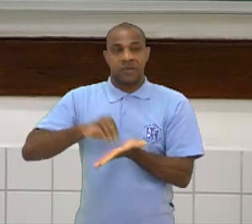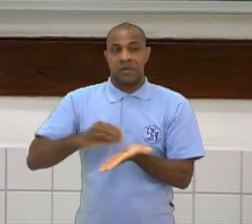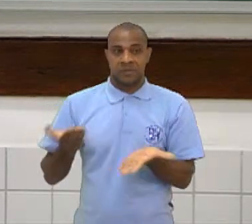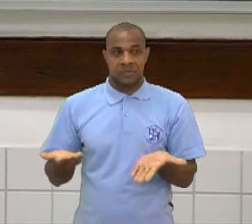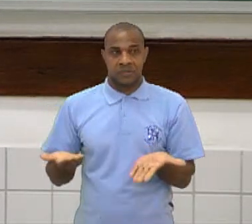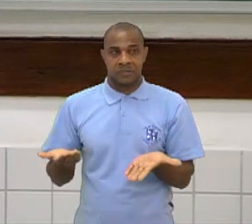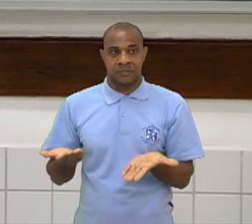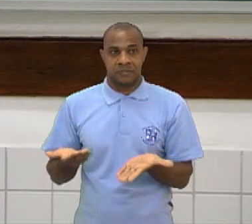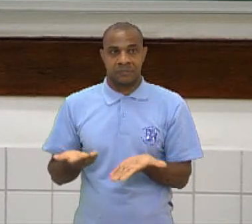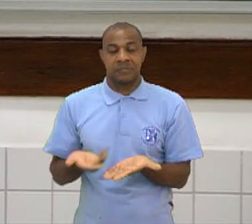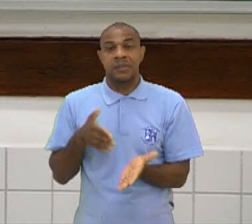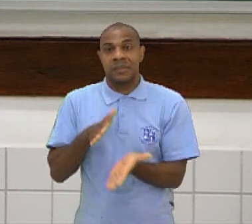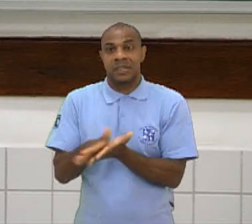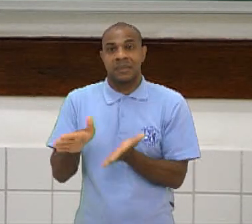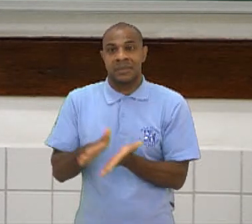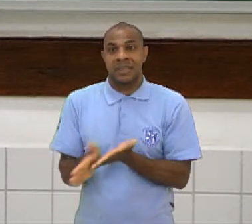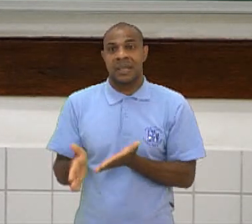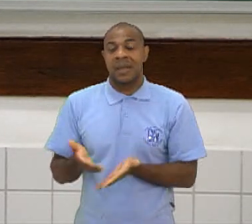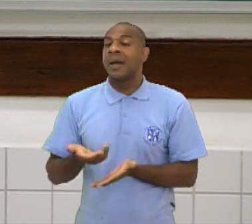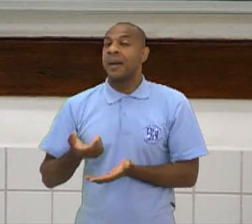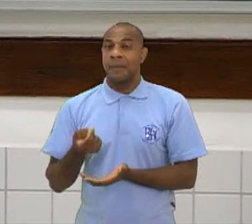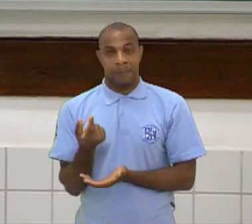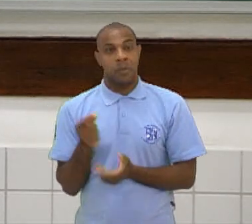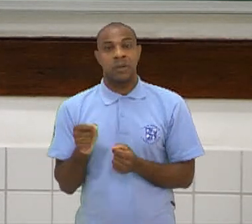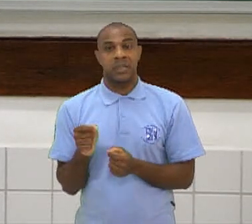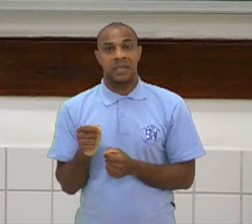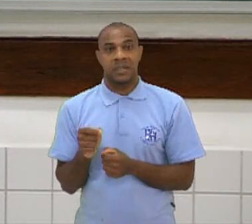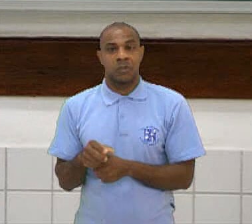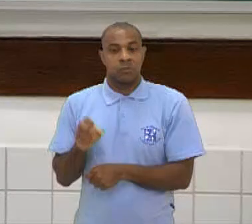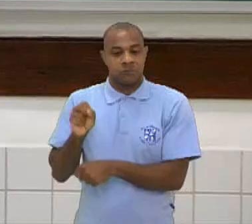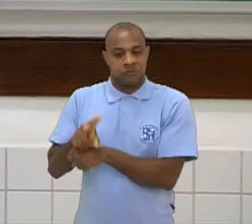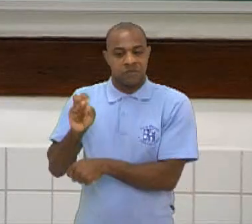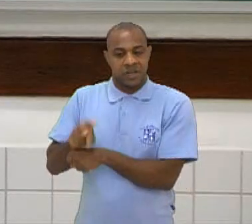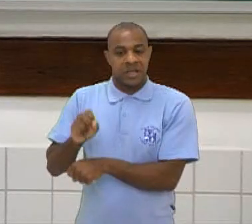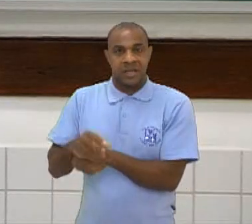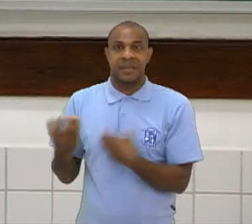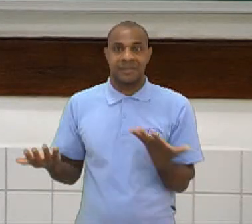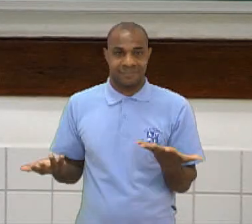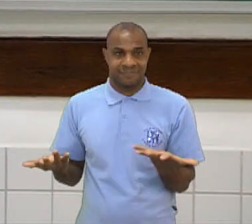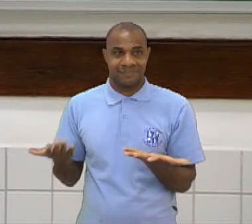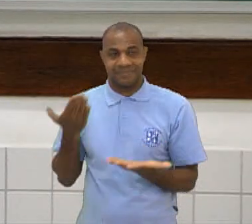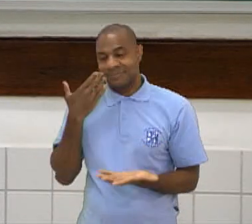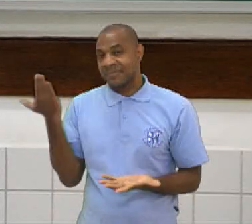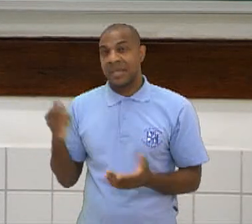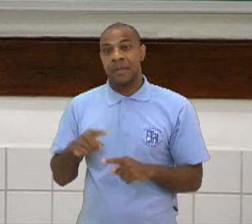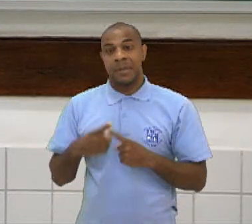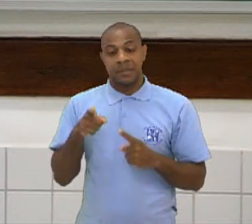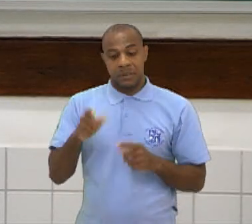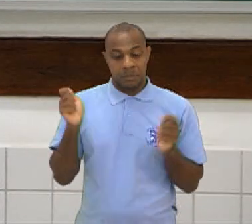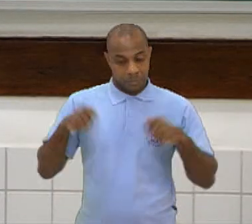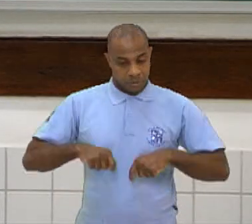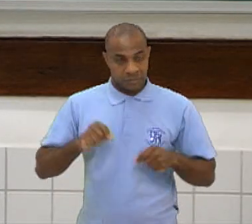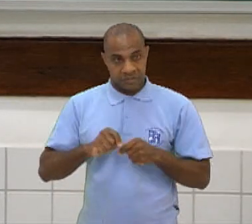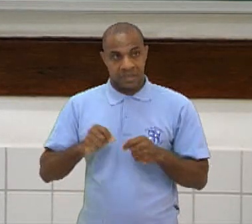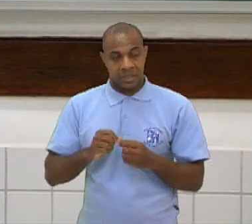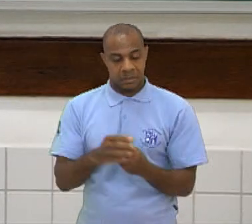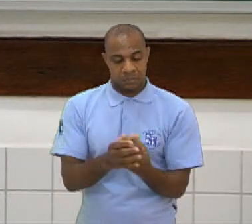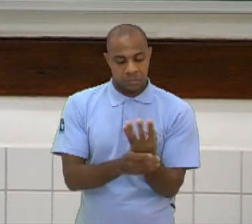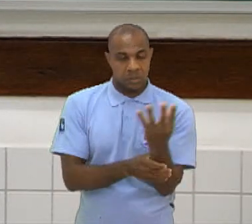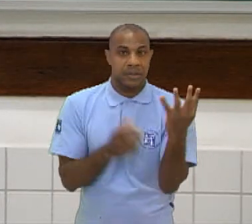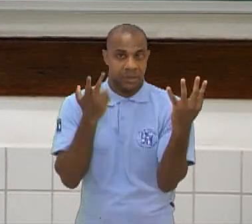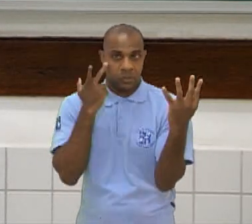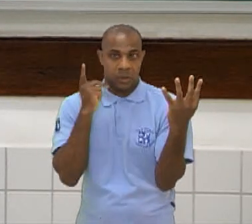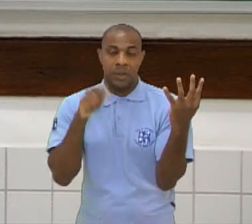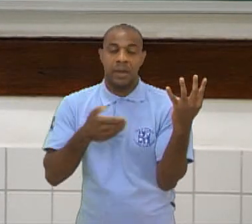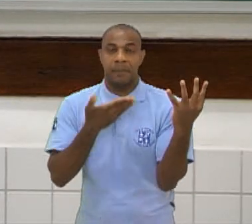E gastar menos com fertilizante, né? Porque o fertilizante também tem essa função. Mas, se você pode fazer com uma planta, algo natural, é muito